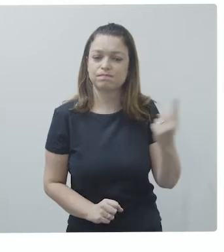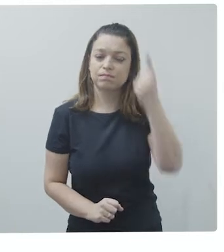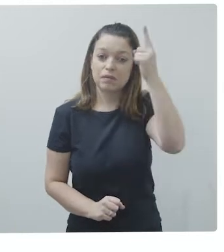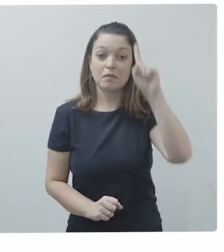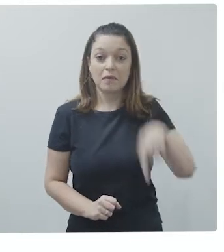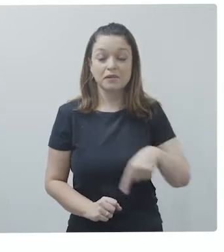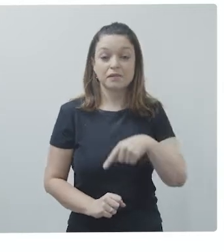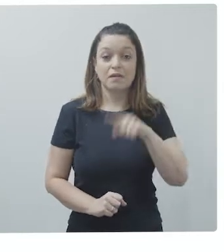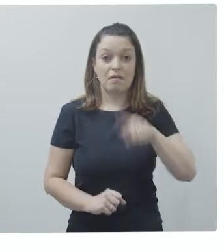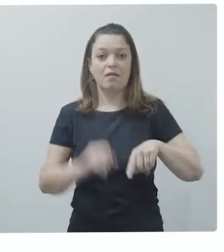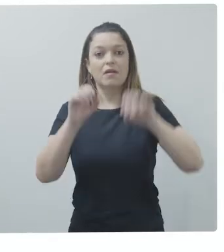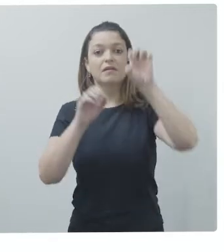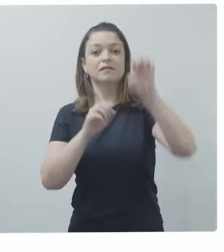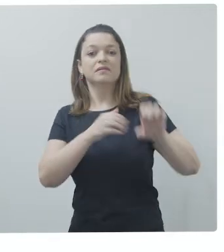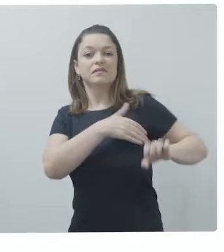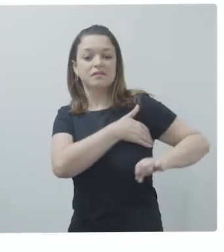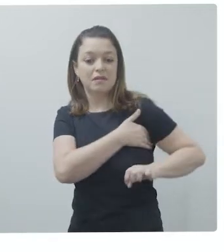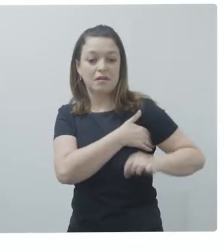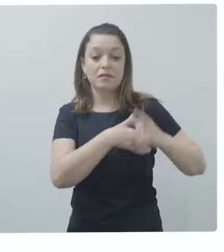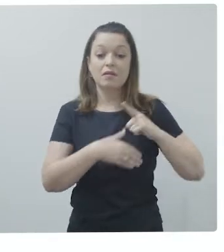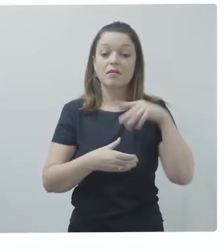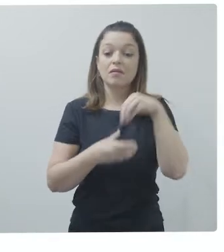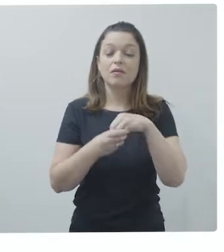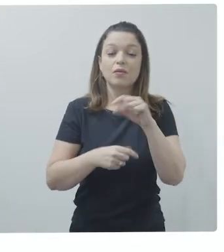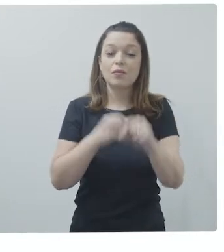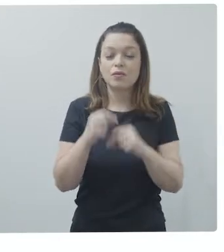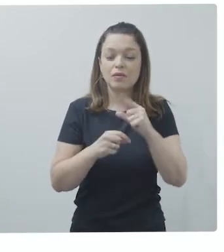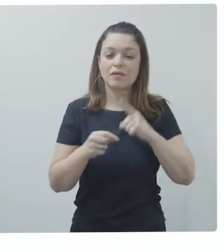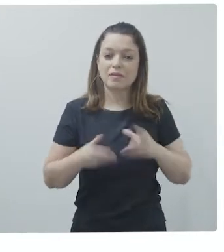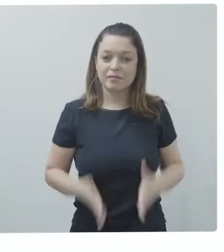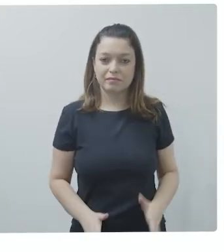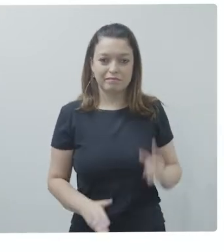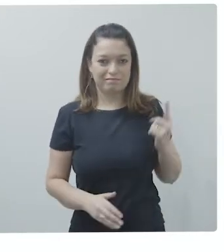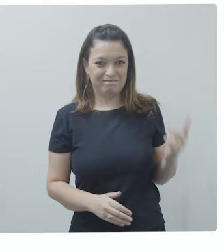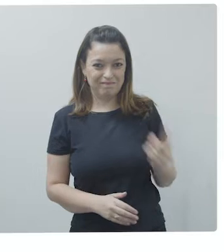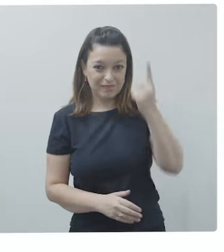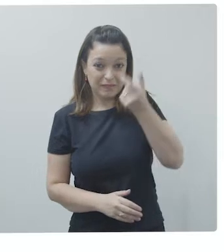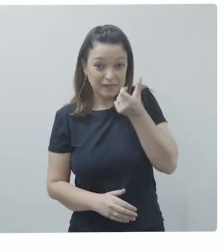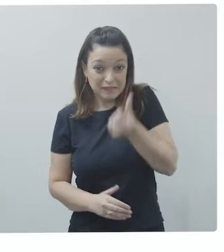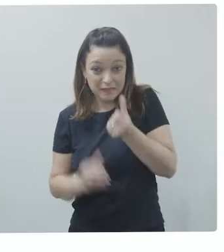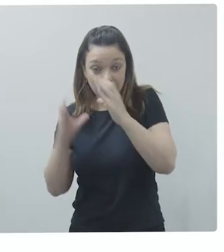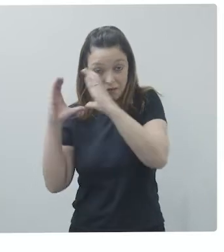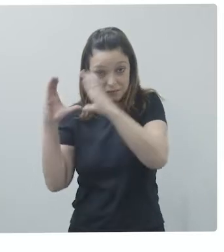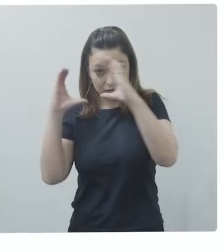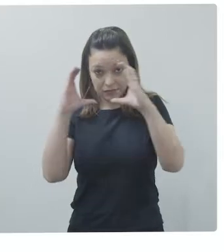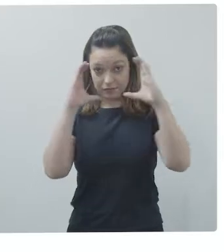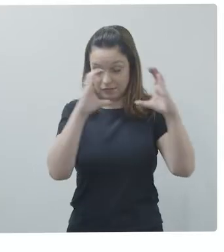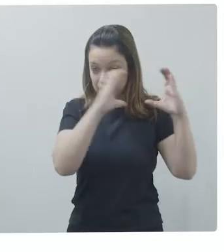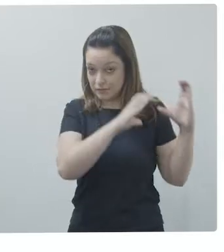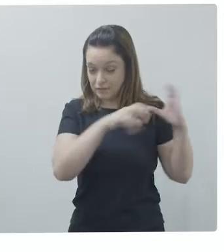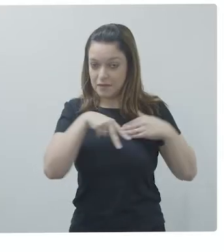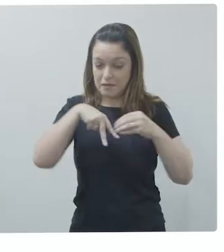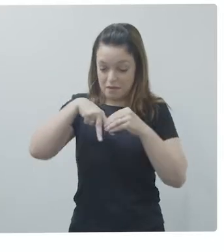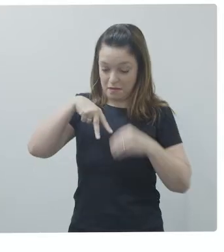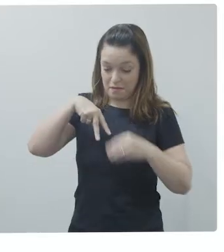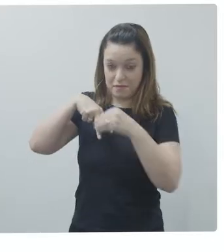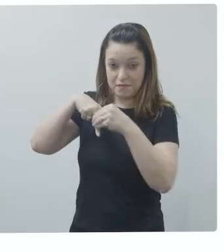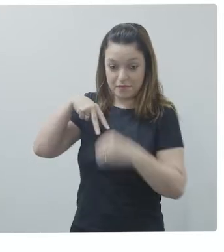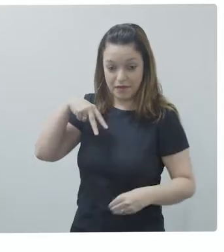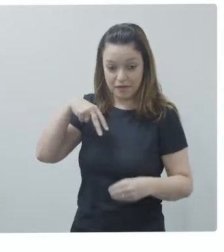esquerda, e um gigante de 6 cabeças nasceu de suas pernas. 2 filhos de Ymir